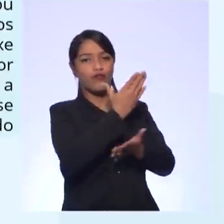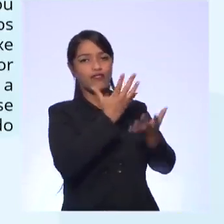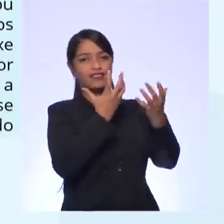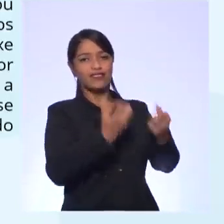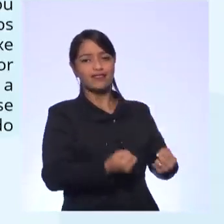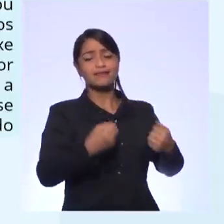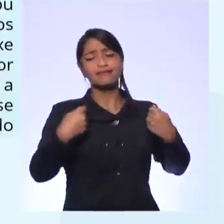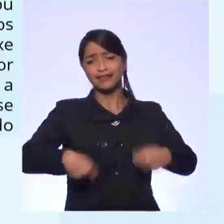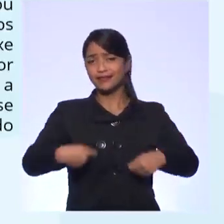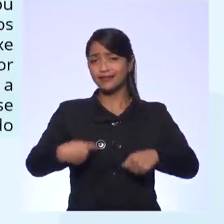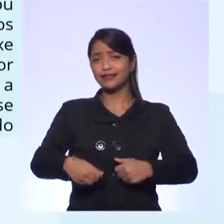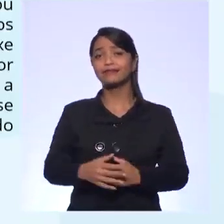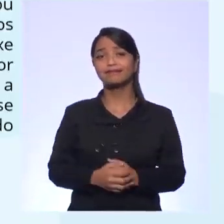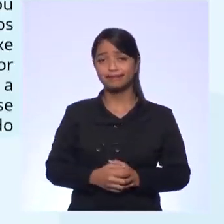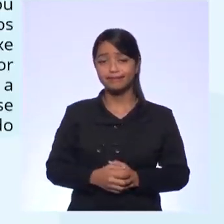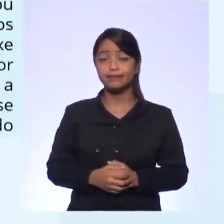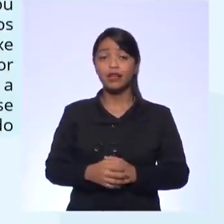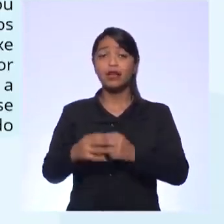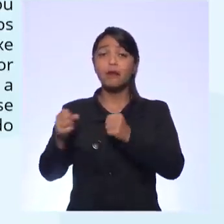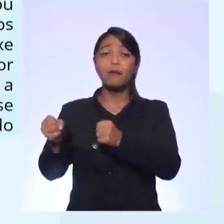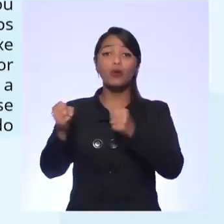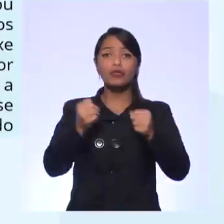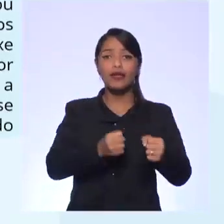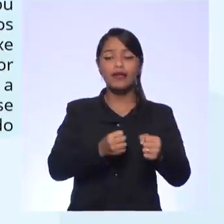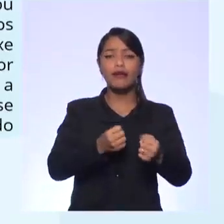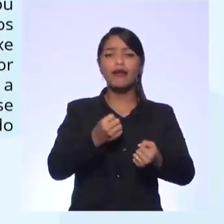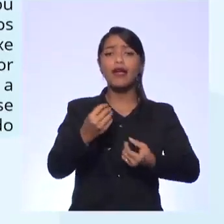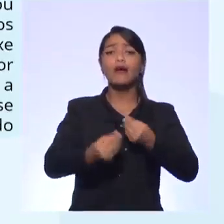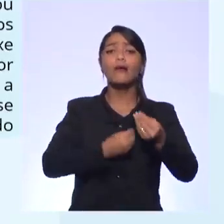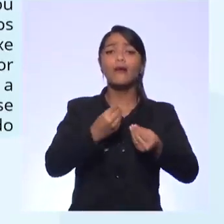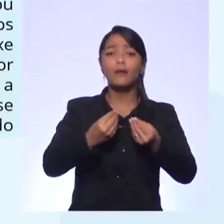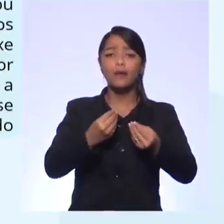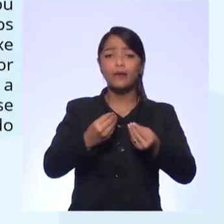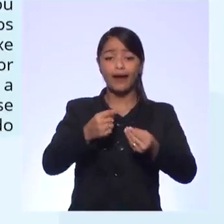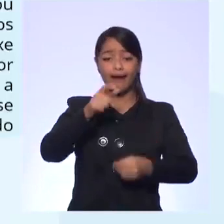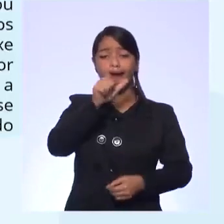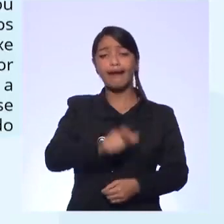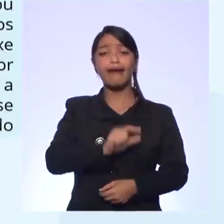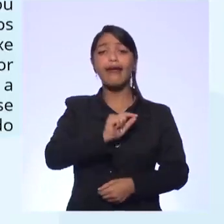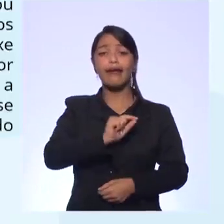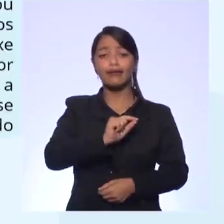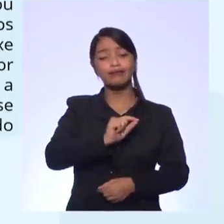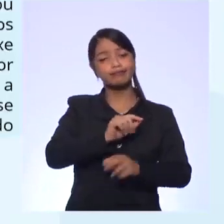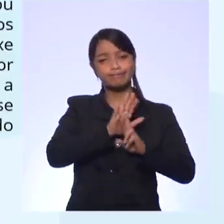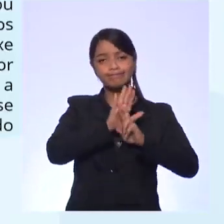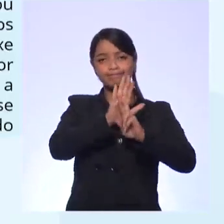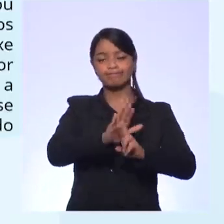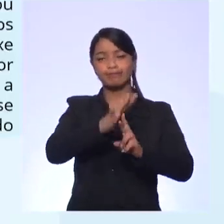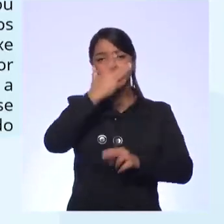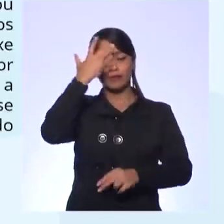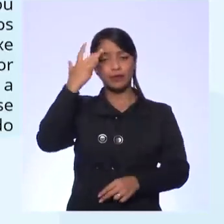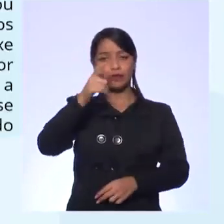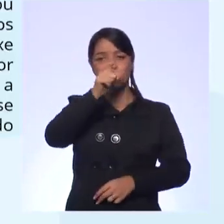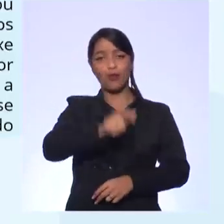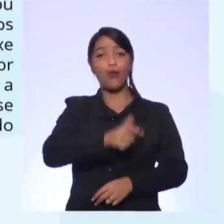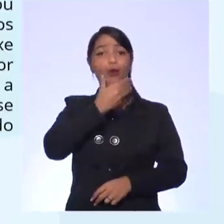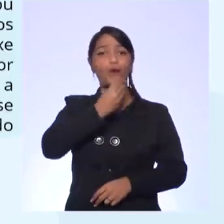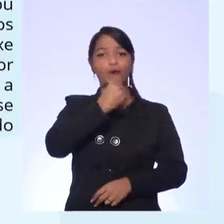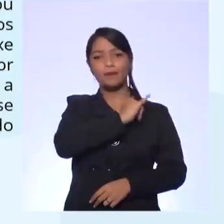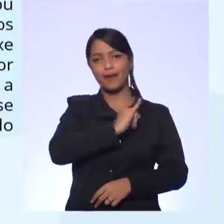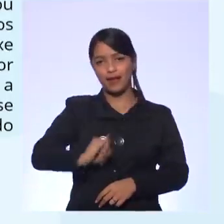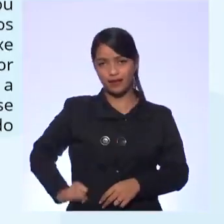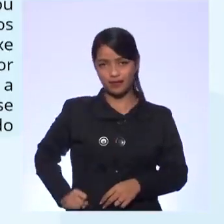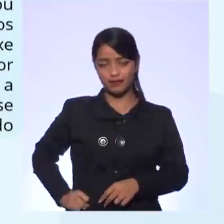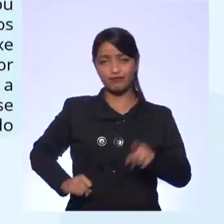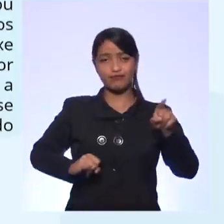Todo esse poder era revestido na figura do imperador, que era considerado superior